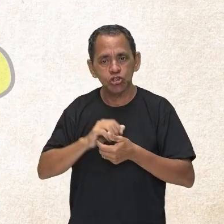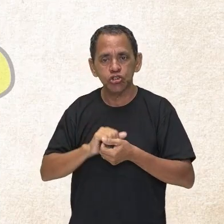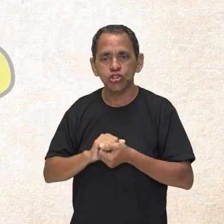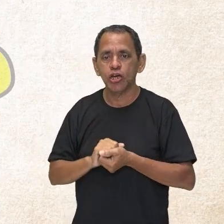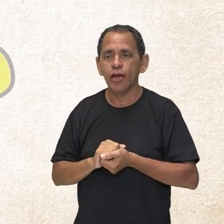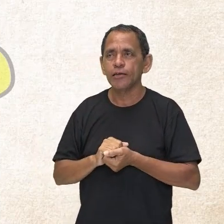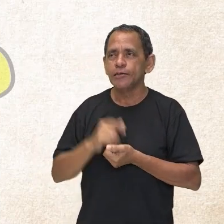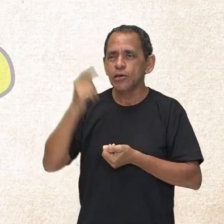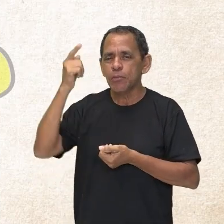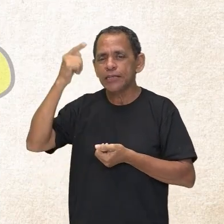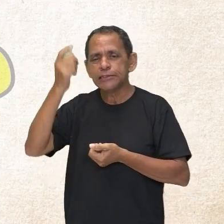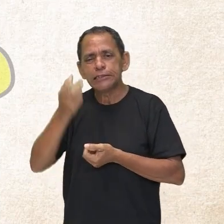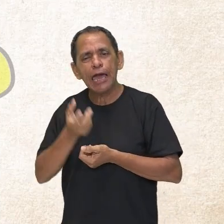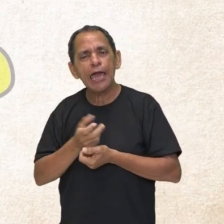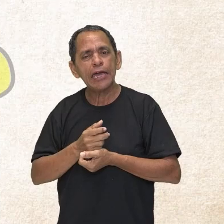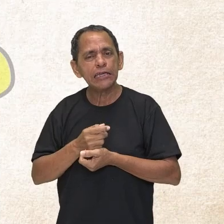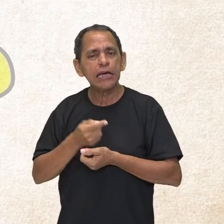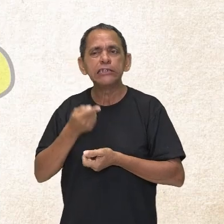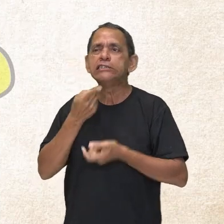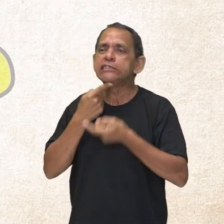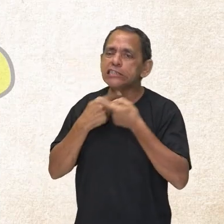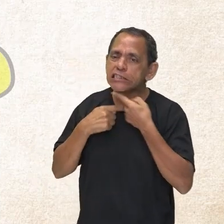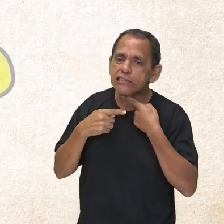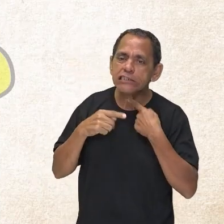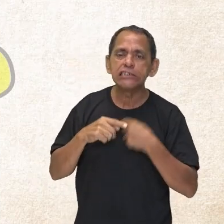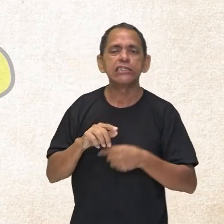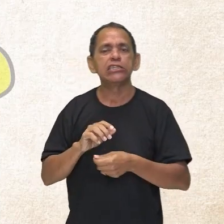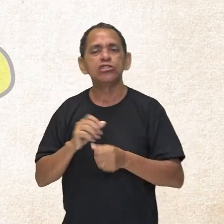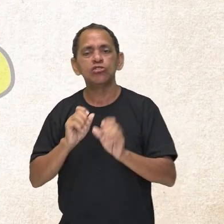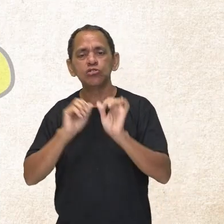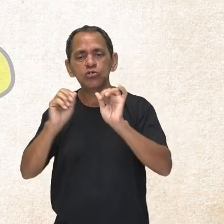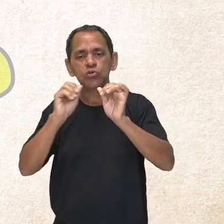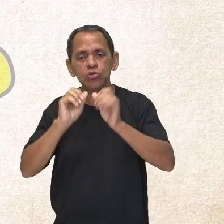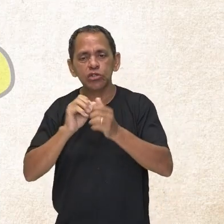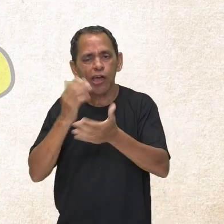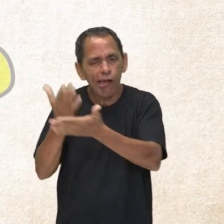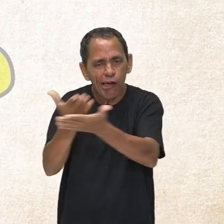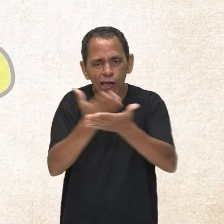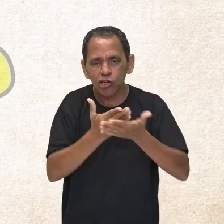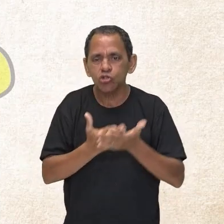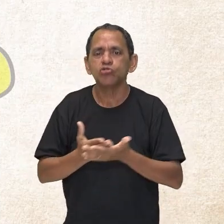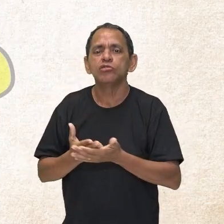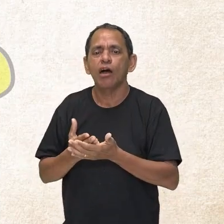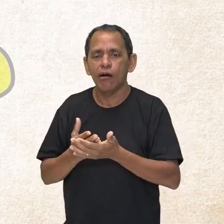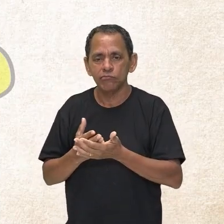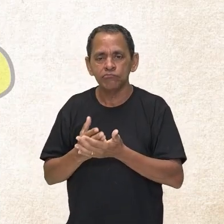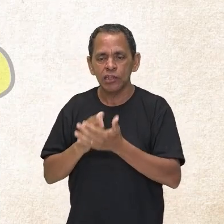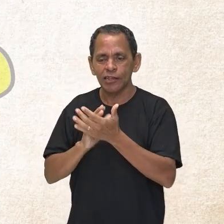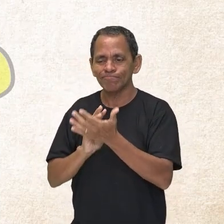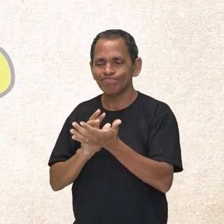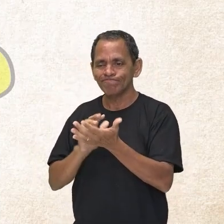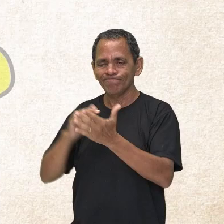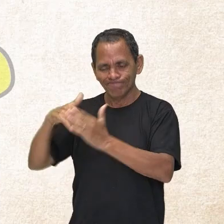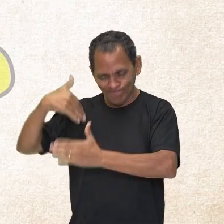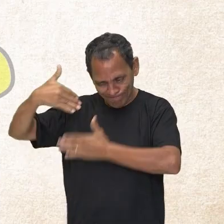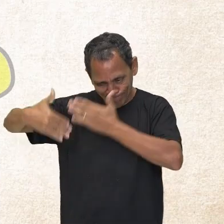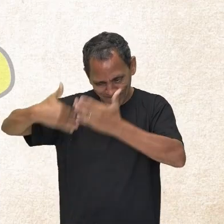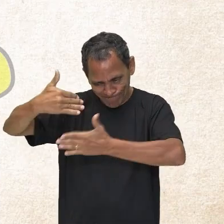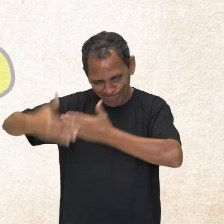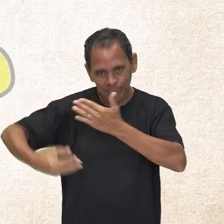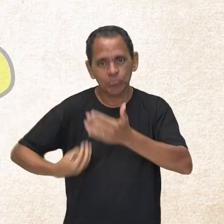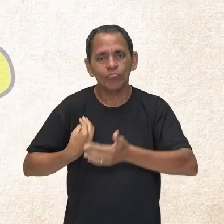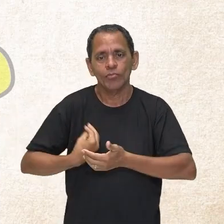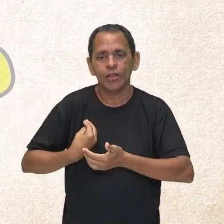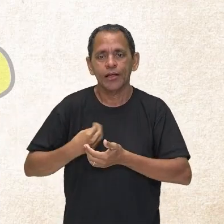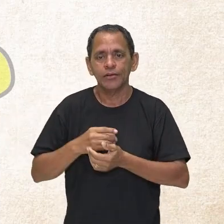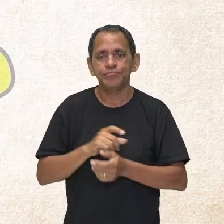mais, ela queria estudar mais, ela queria aprender mais, ela queria ascender na vida, né? E aí temos do outro lado